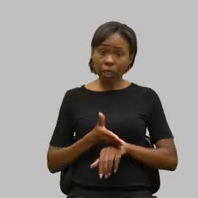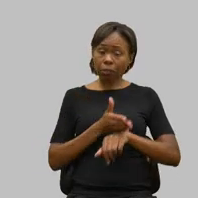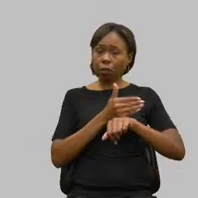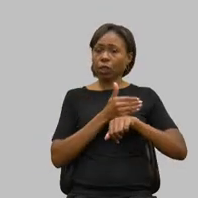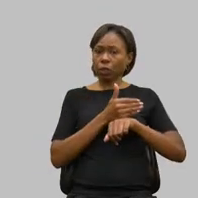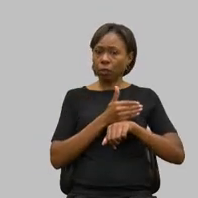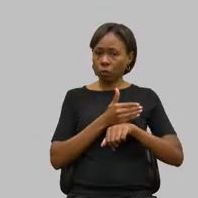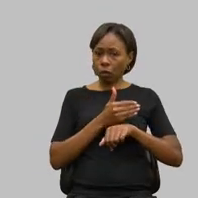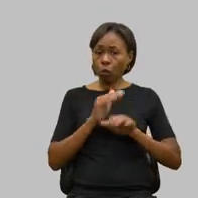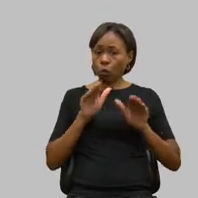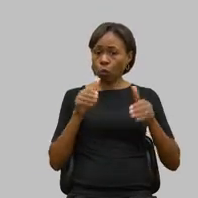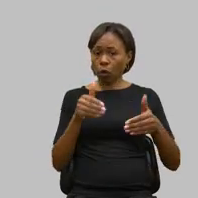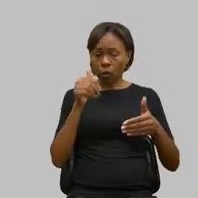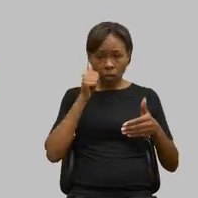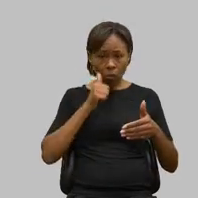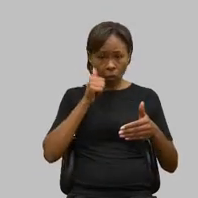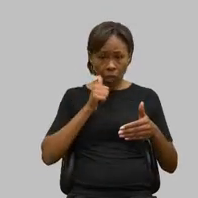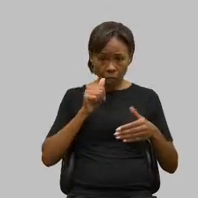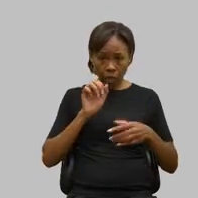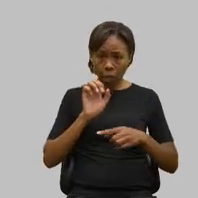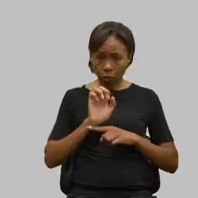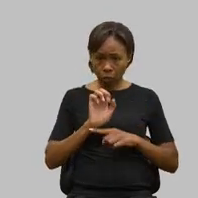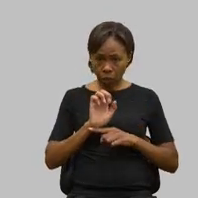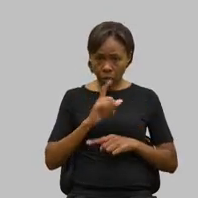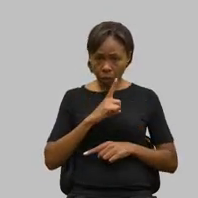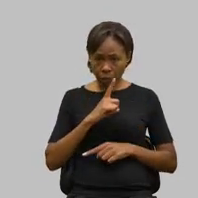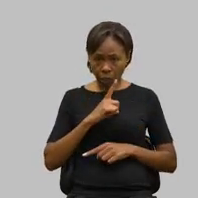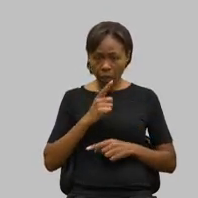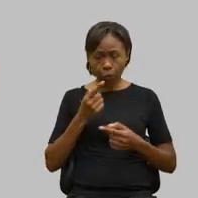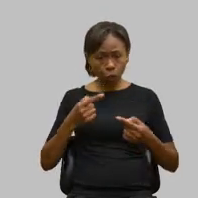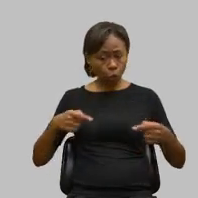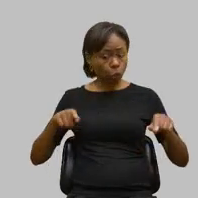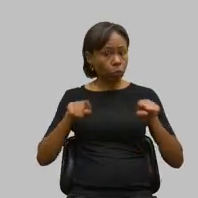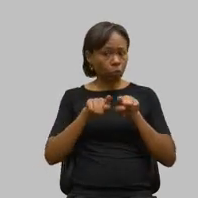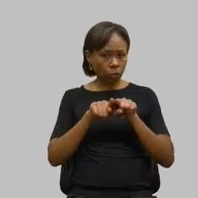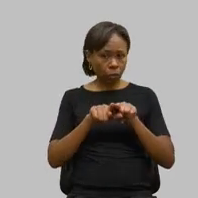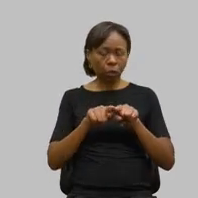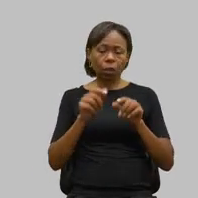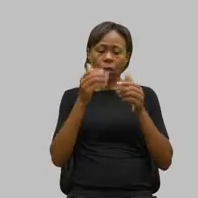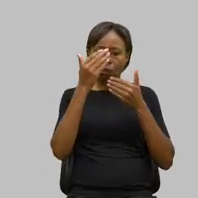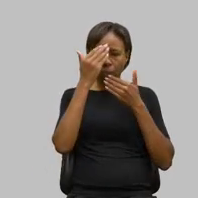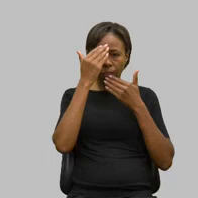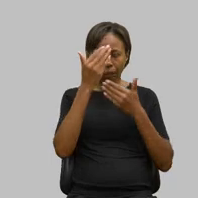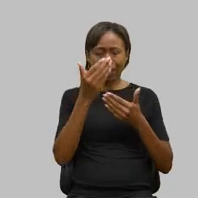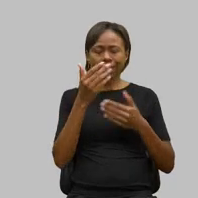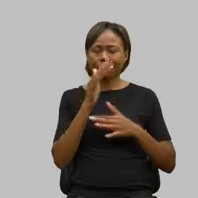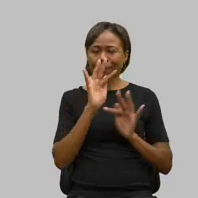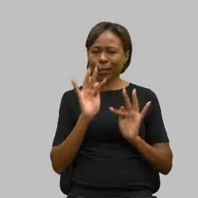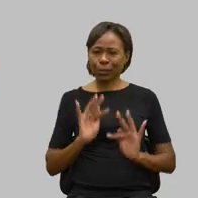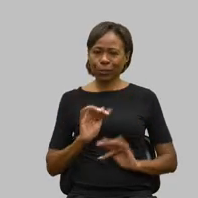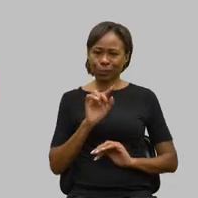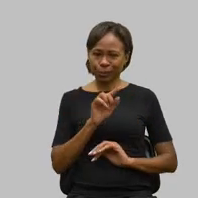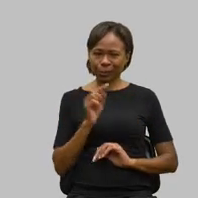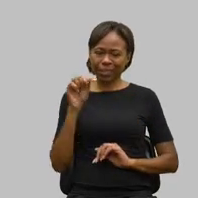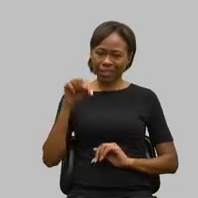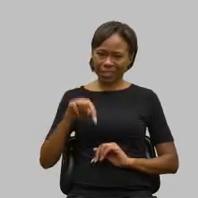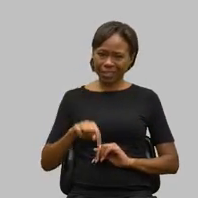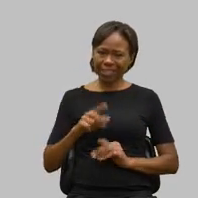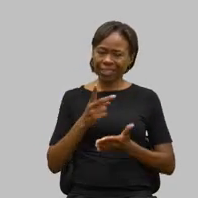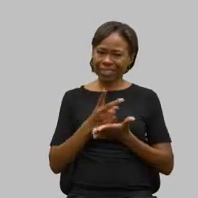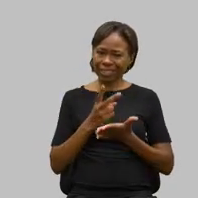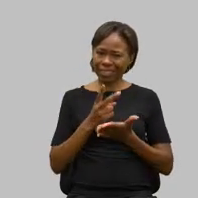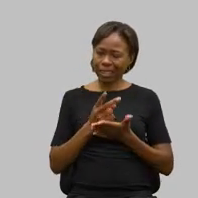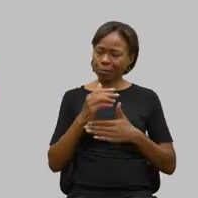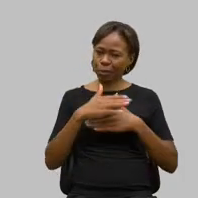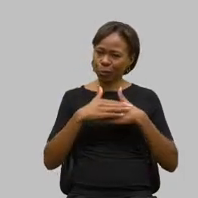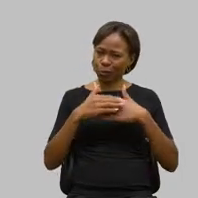pensamento relativo a isso para a gente somar forças juntos. Muito obrigada, fico muito feliz de o senhor estar aqui e sempre, como sempre, muito bem elogiado